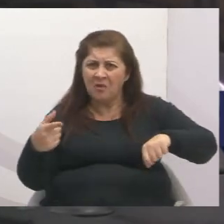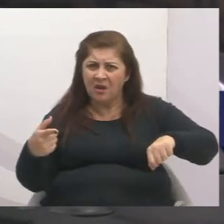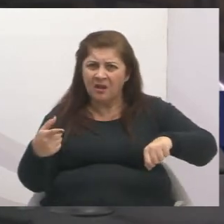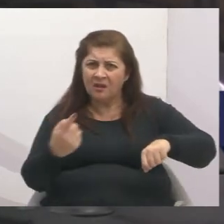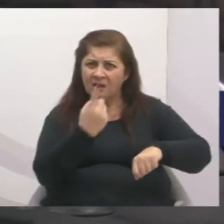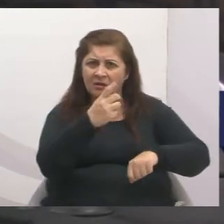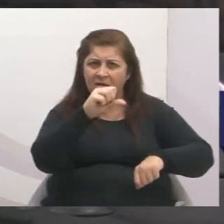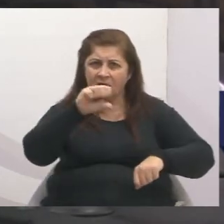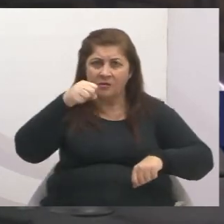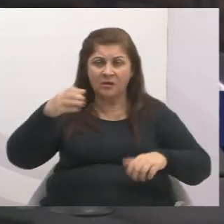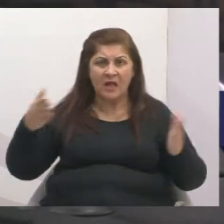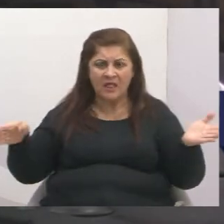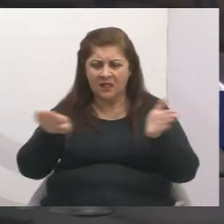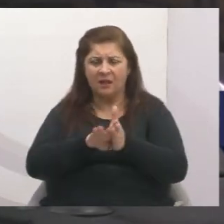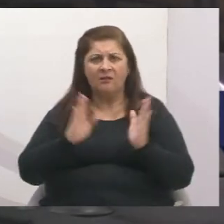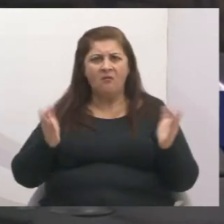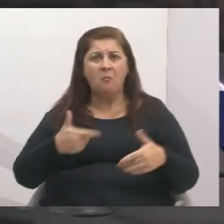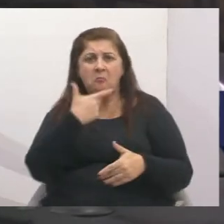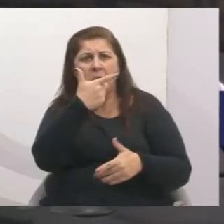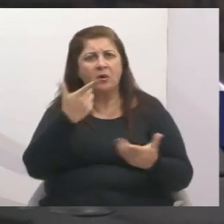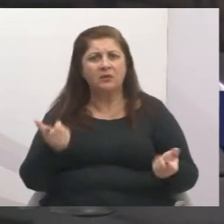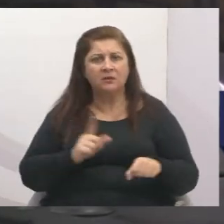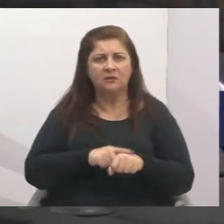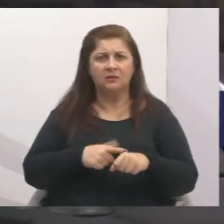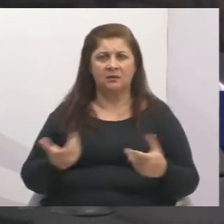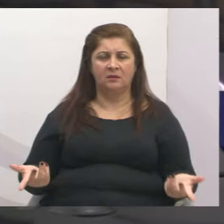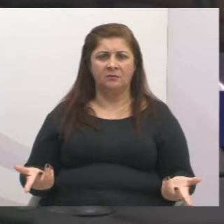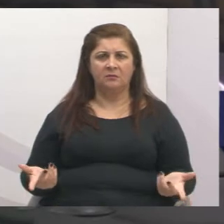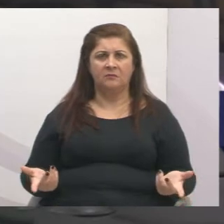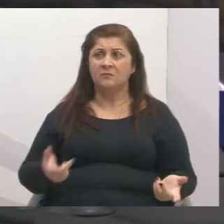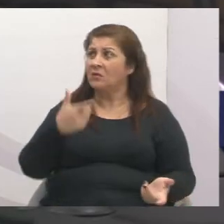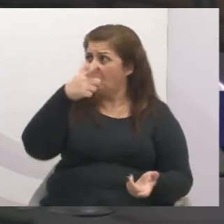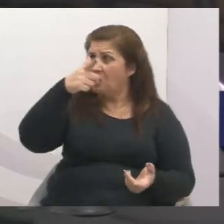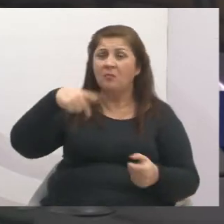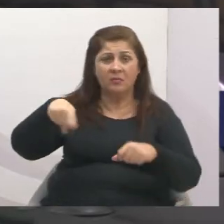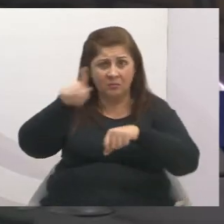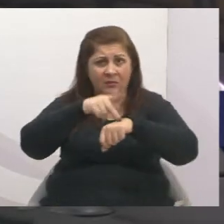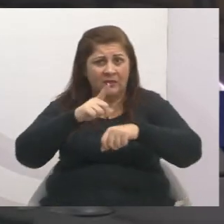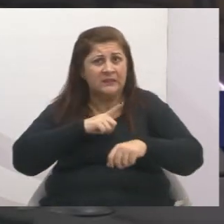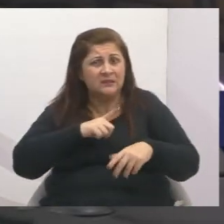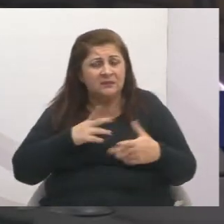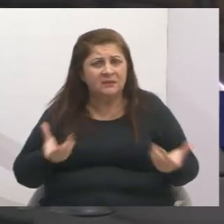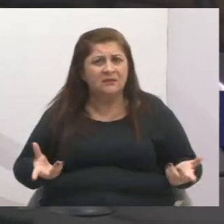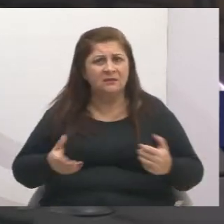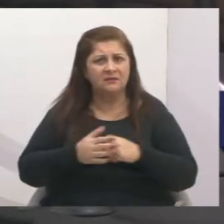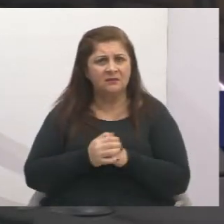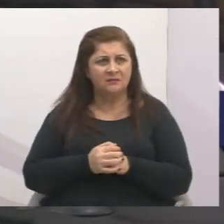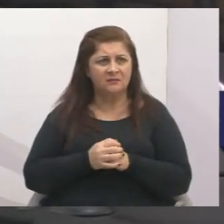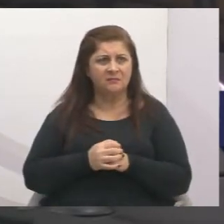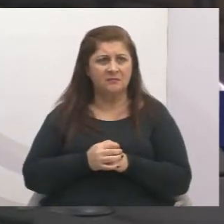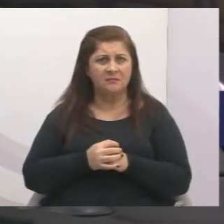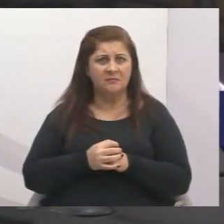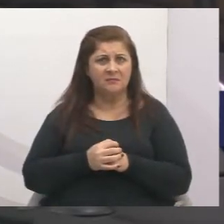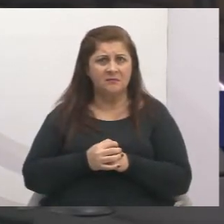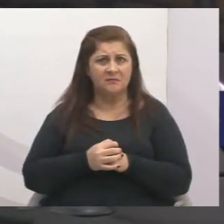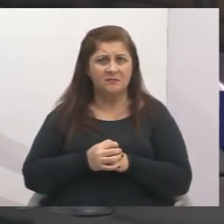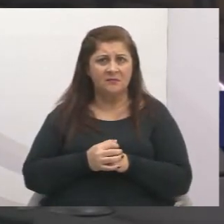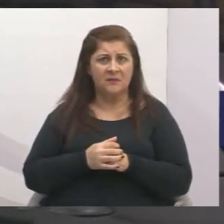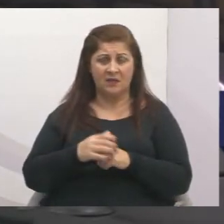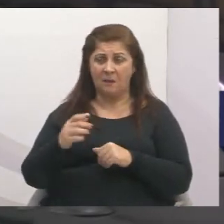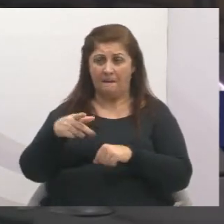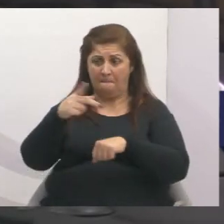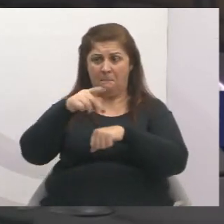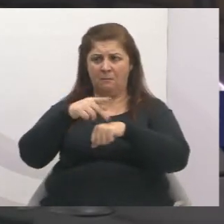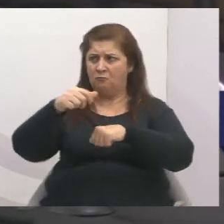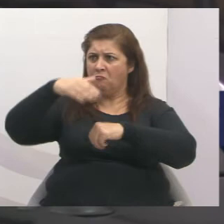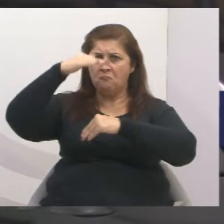para implementar esse imposto que é tão comum nos outros países, em especial aqueles de primeiro mundo?